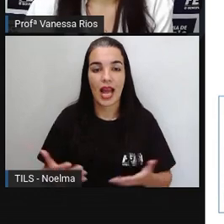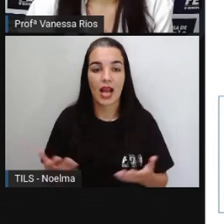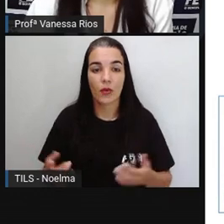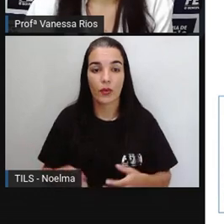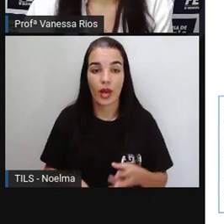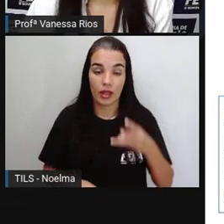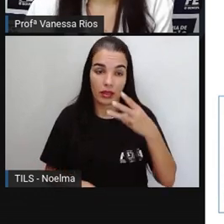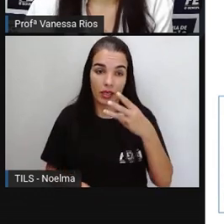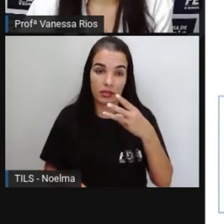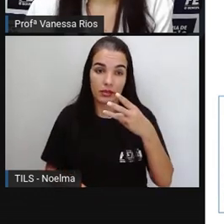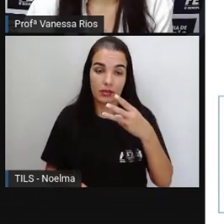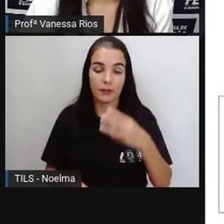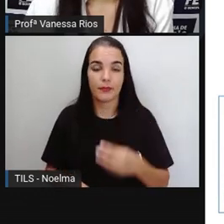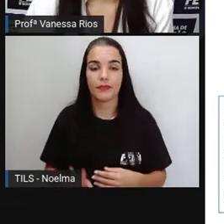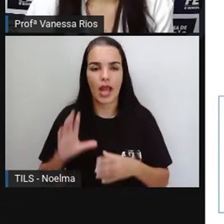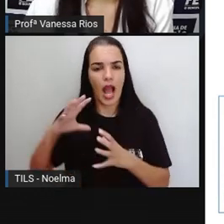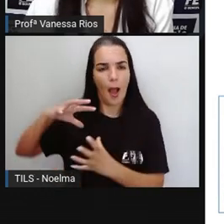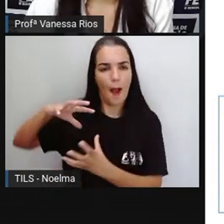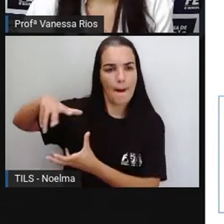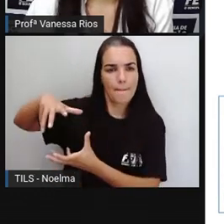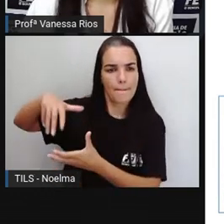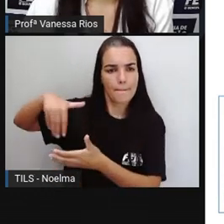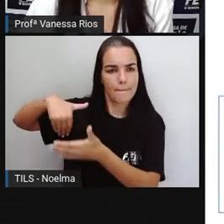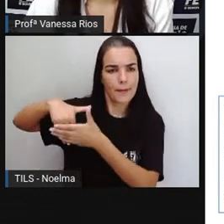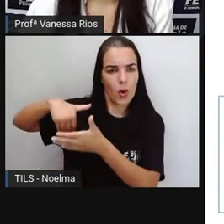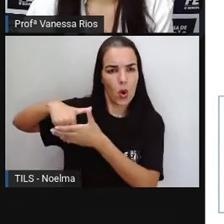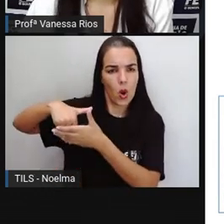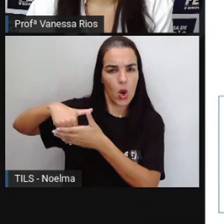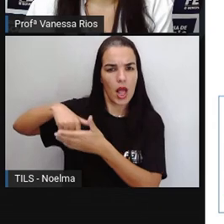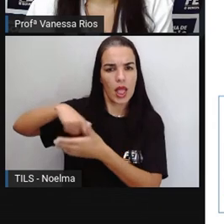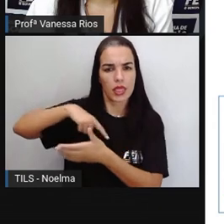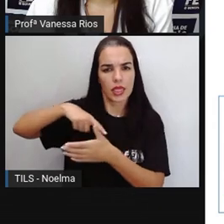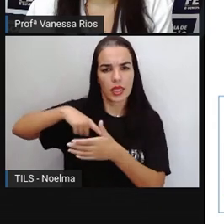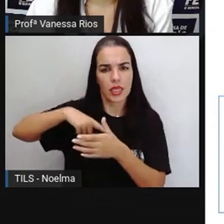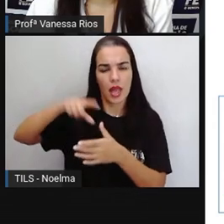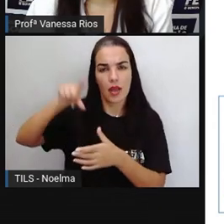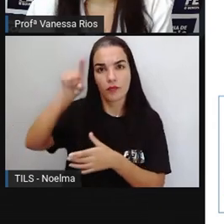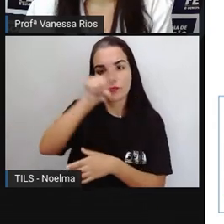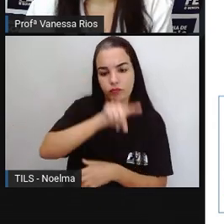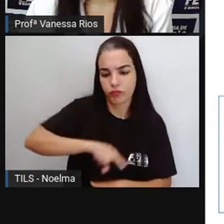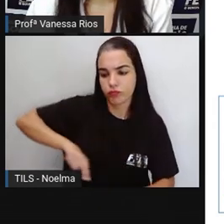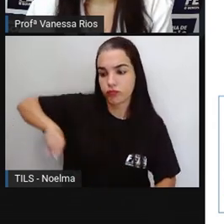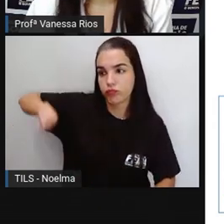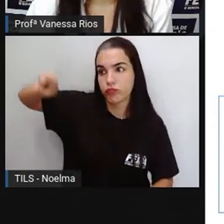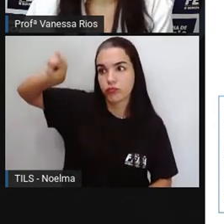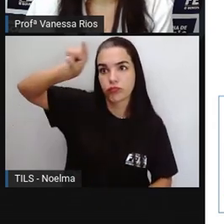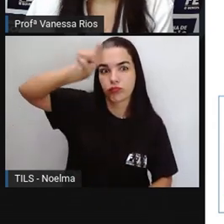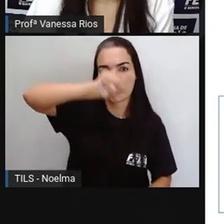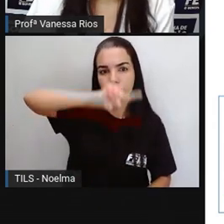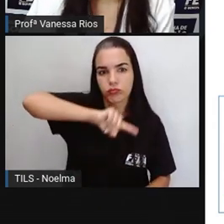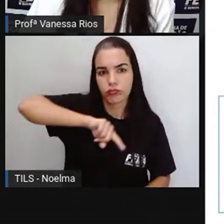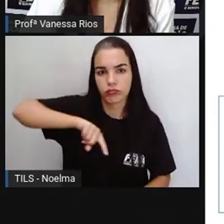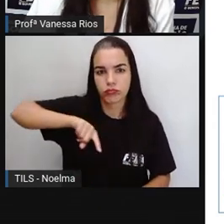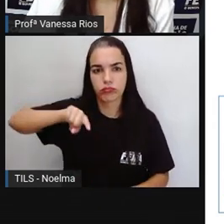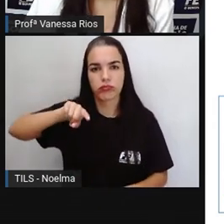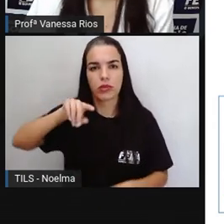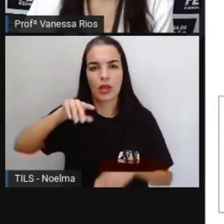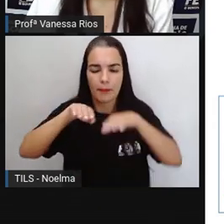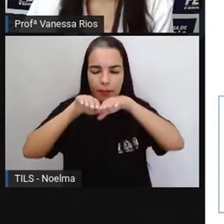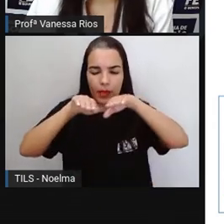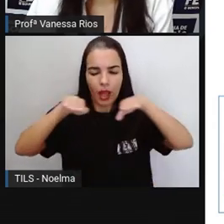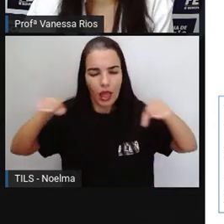afirmativa número 3 diz assim: a bola de futebol tem formato de esfera, que é uma